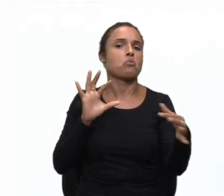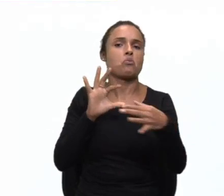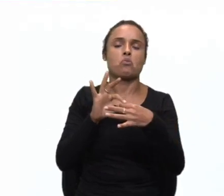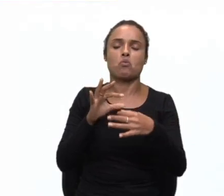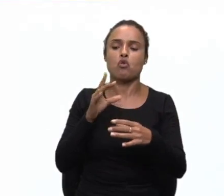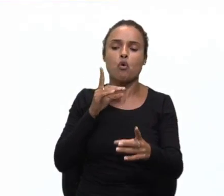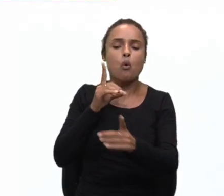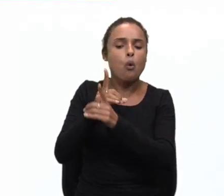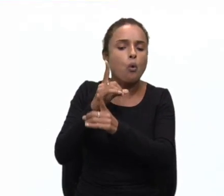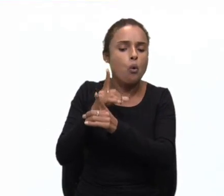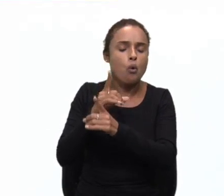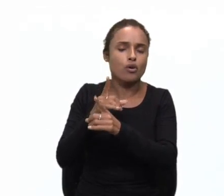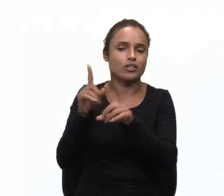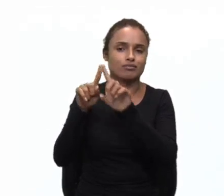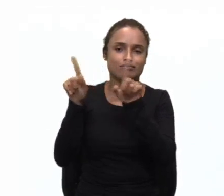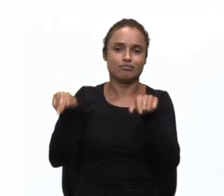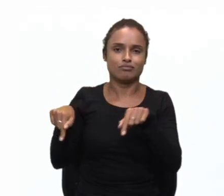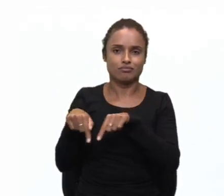Seguindo.